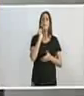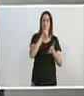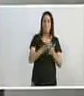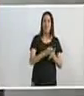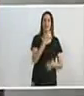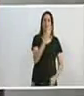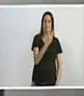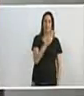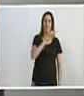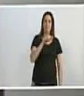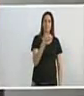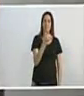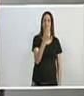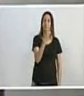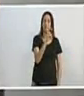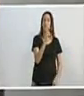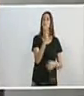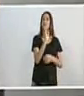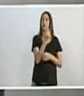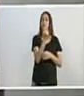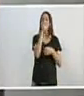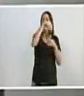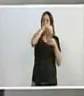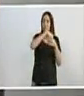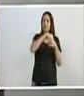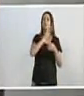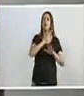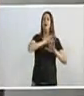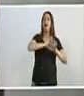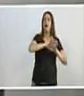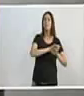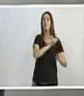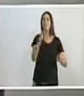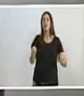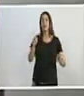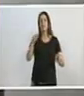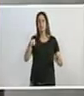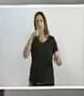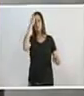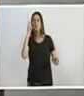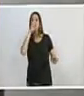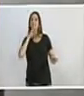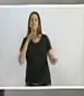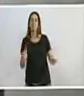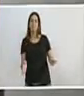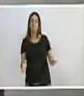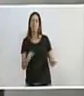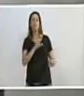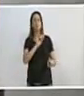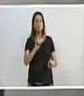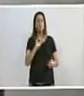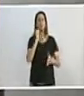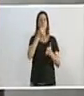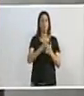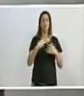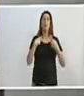isenções. Isso é fácil de ser explicado. Se nós temos um custo para o transporte coletivo, e